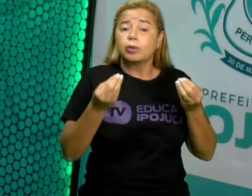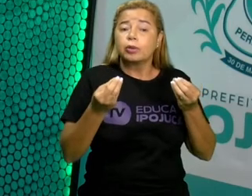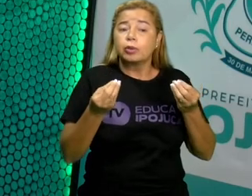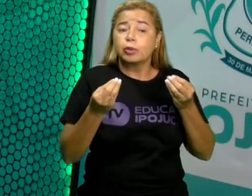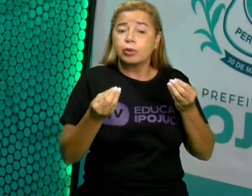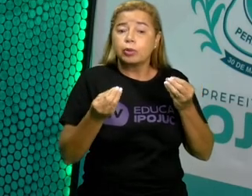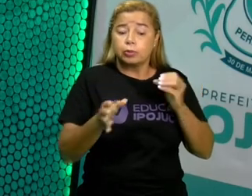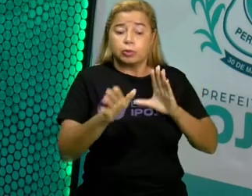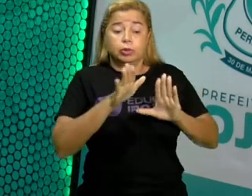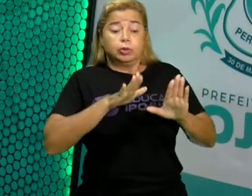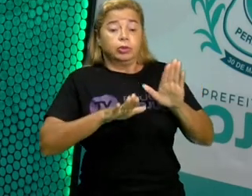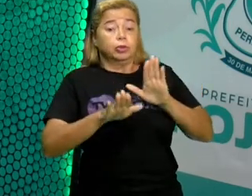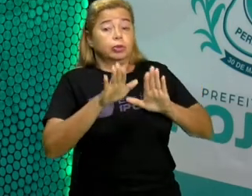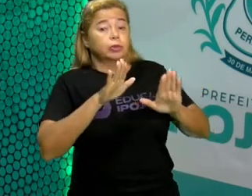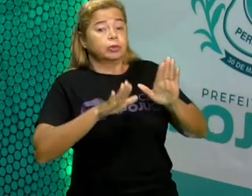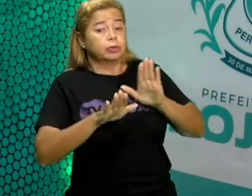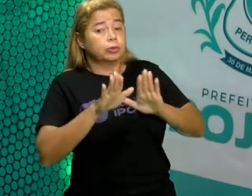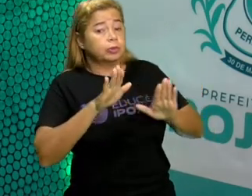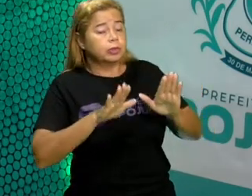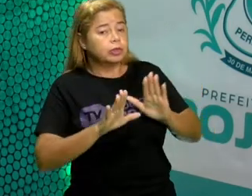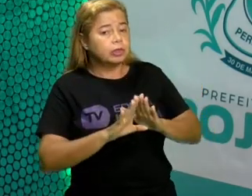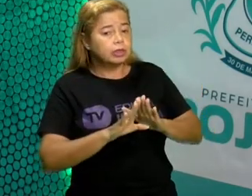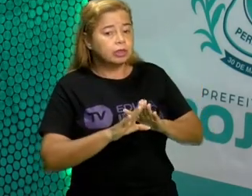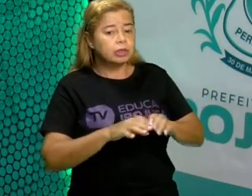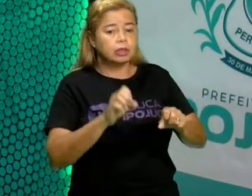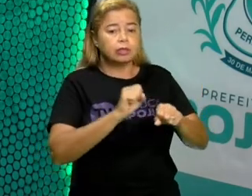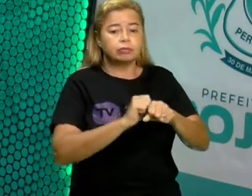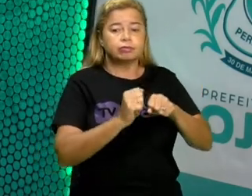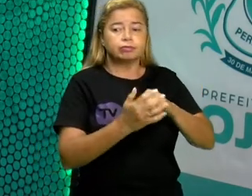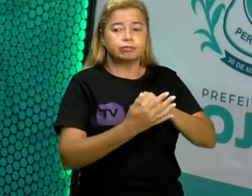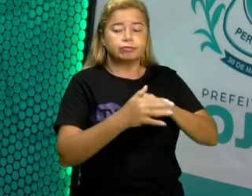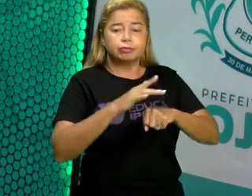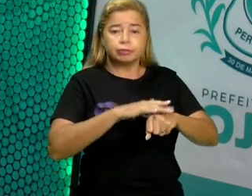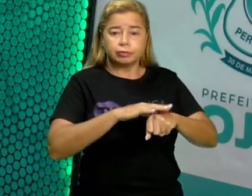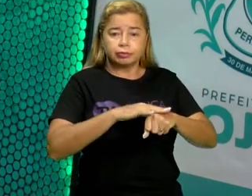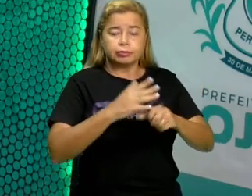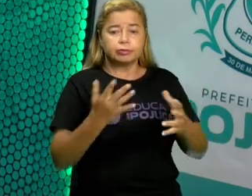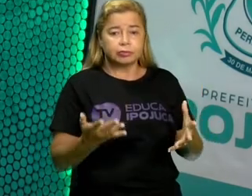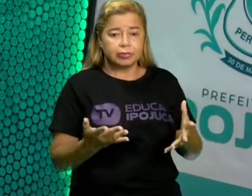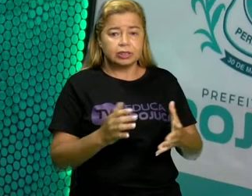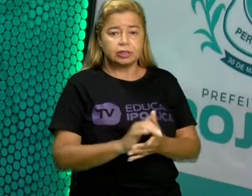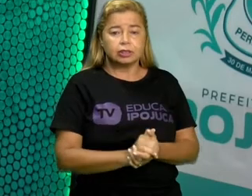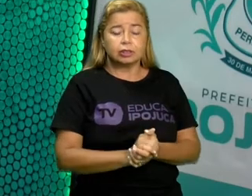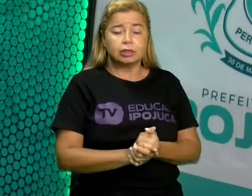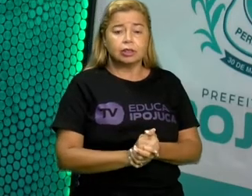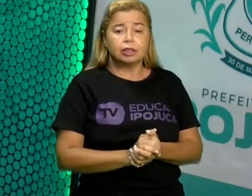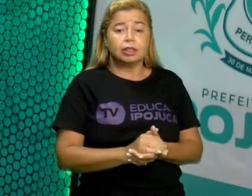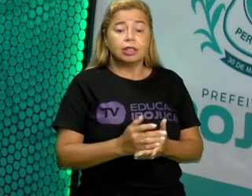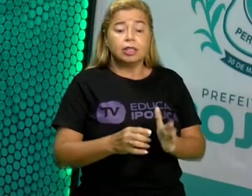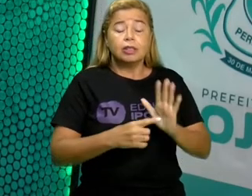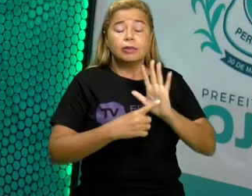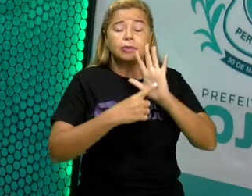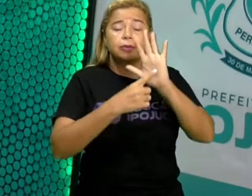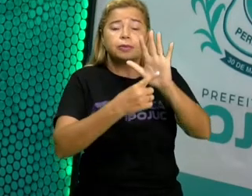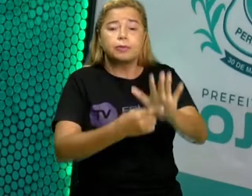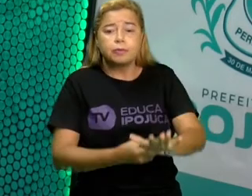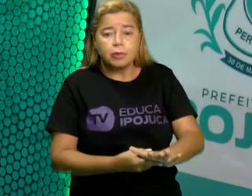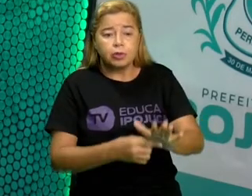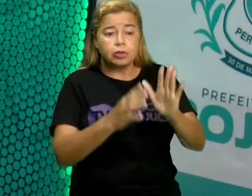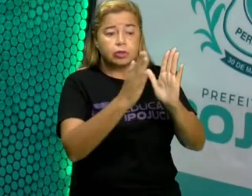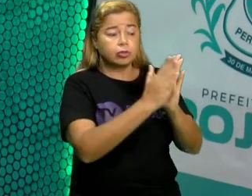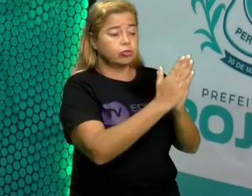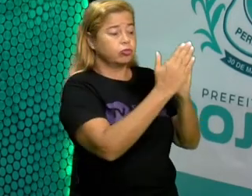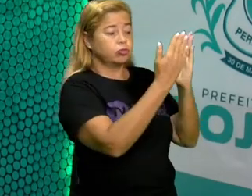do coronavírus e o jornal abordou essa notícia né com a